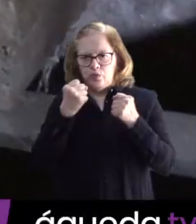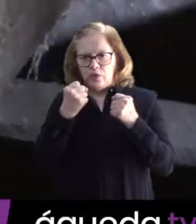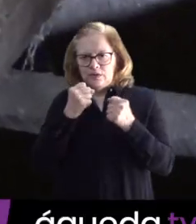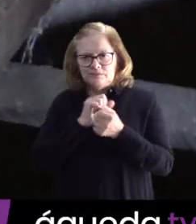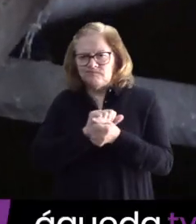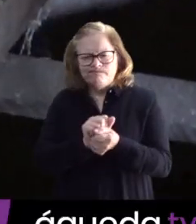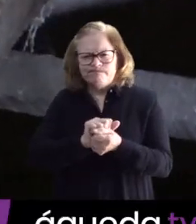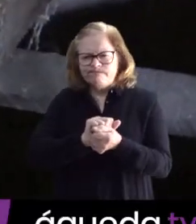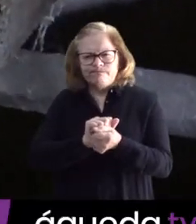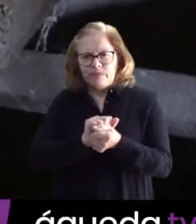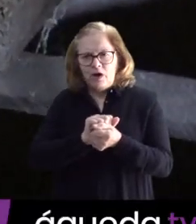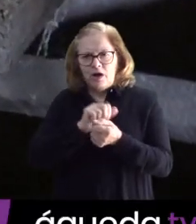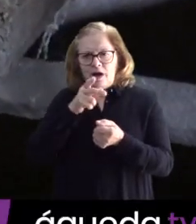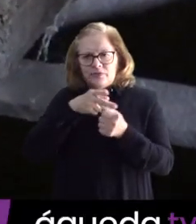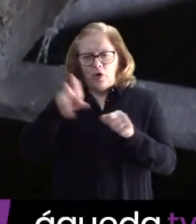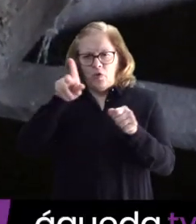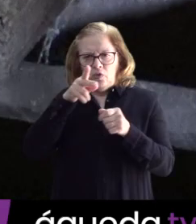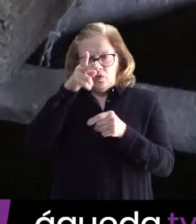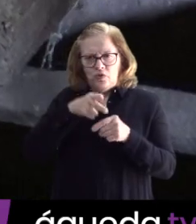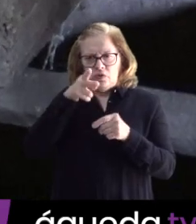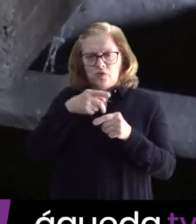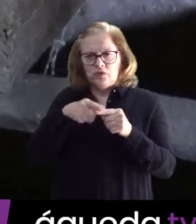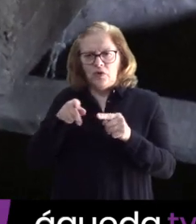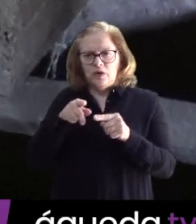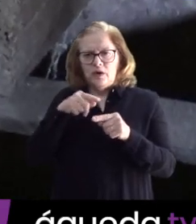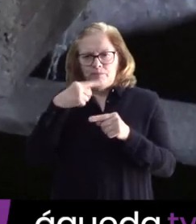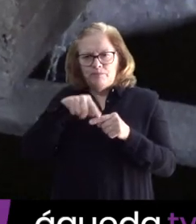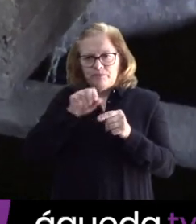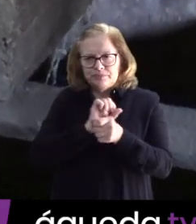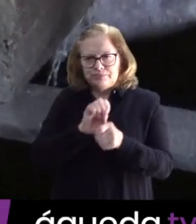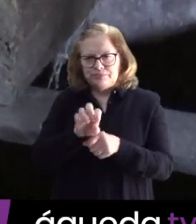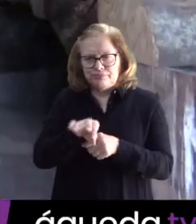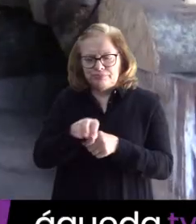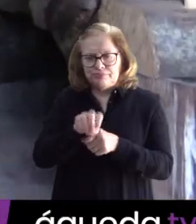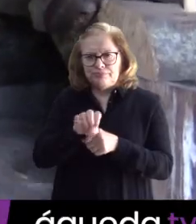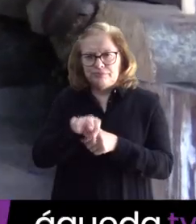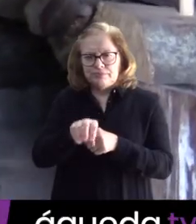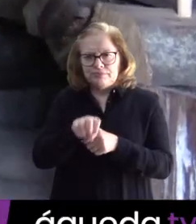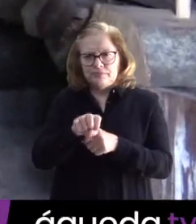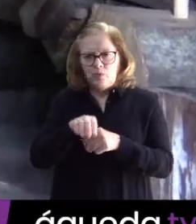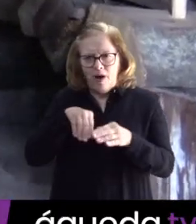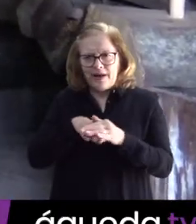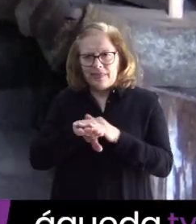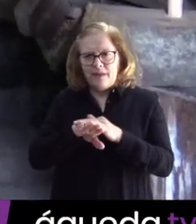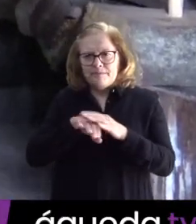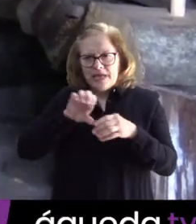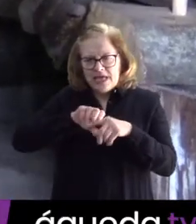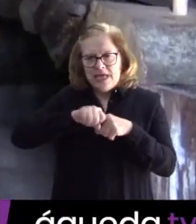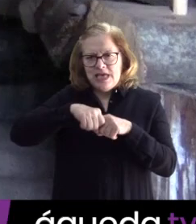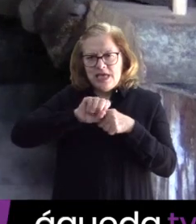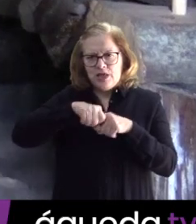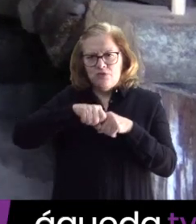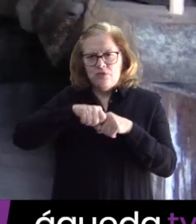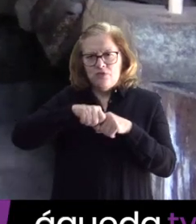farinha. Depois trata-se de uma gamela reservatória para o milho,